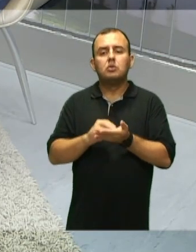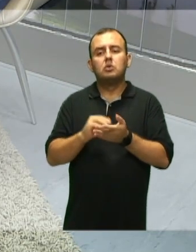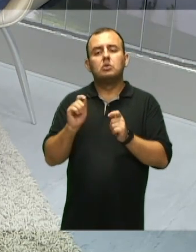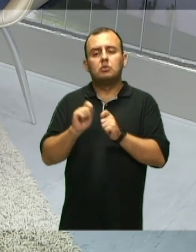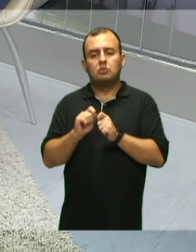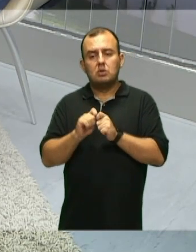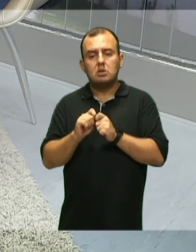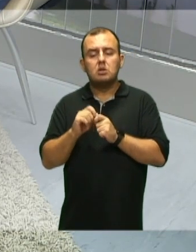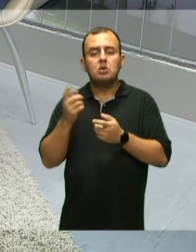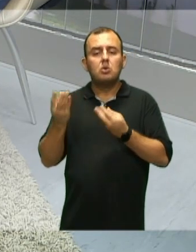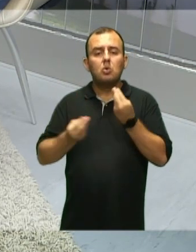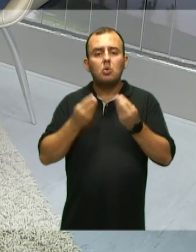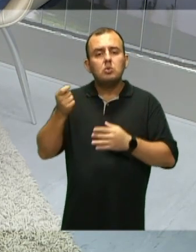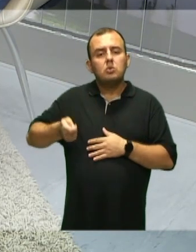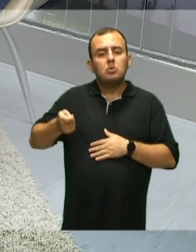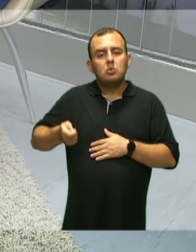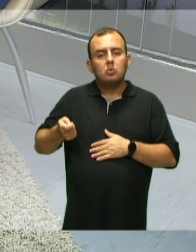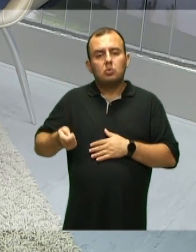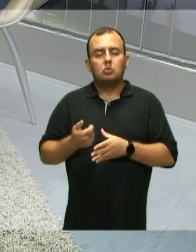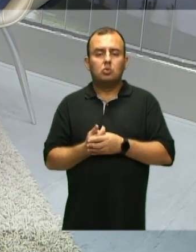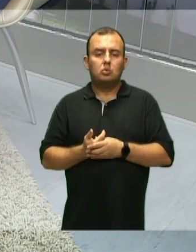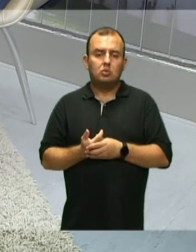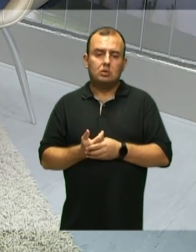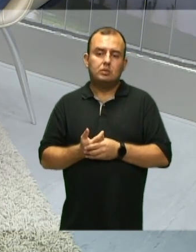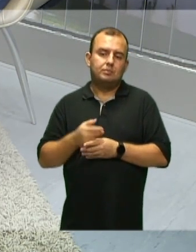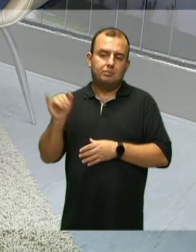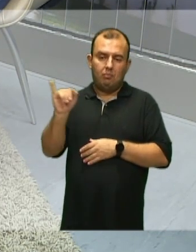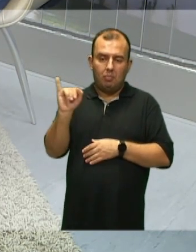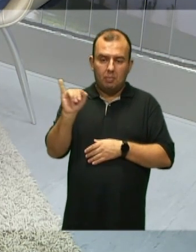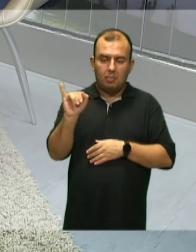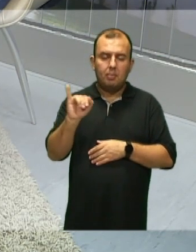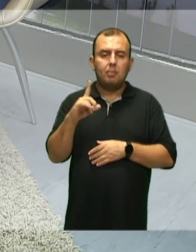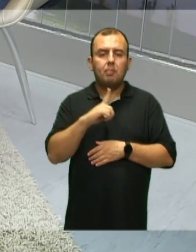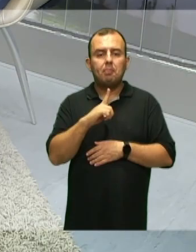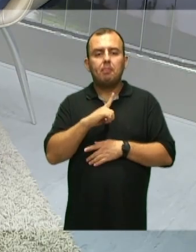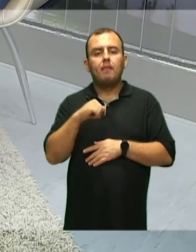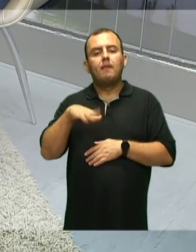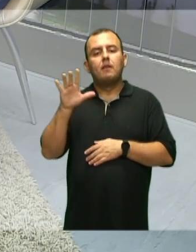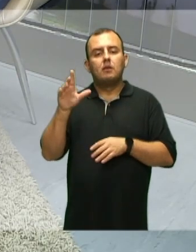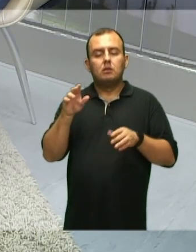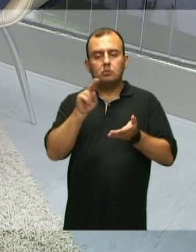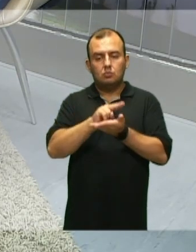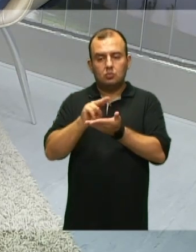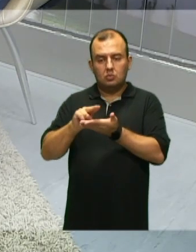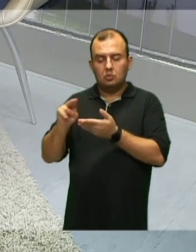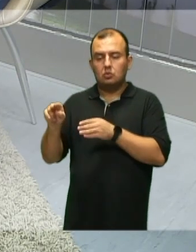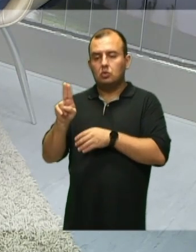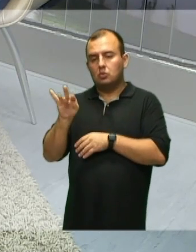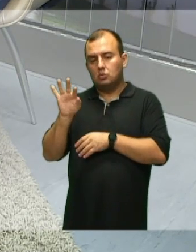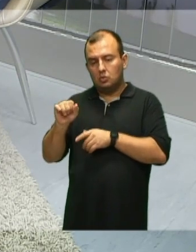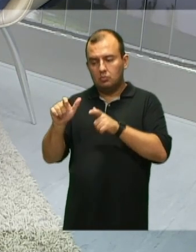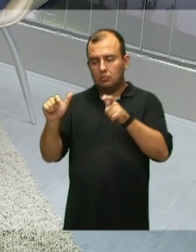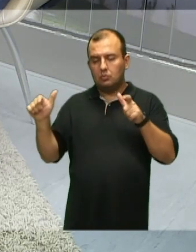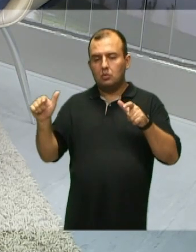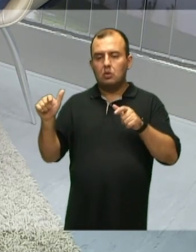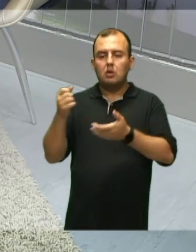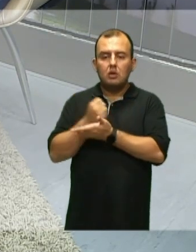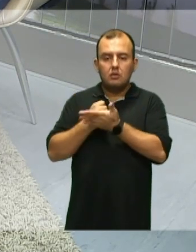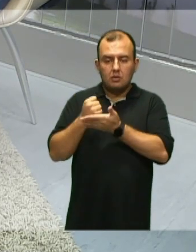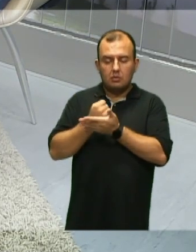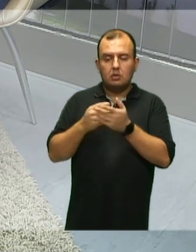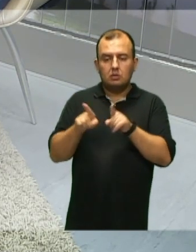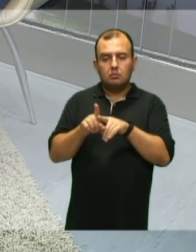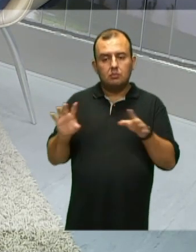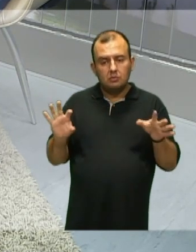feito e como cobrar para que Itajaí tenha mais leitos de UTI e enfermaria credenciados pelo